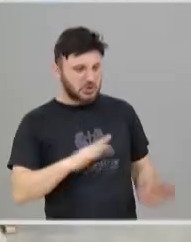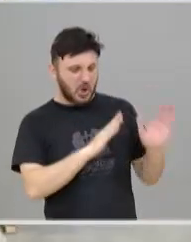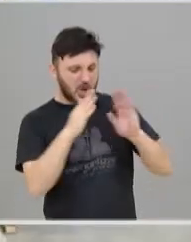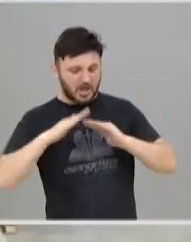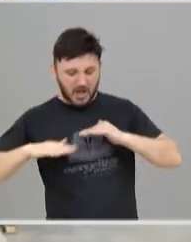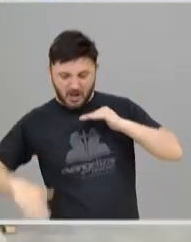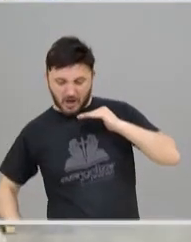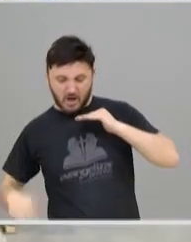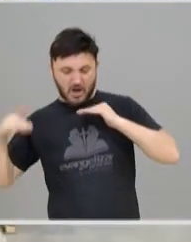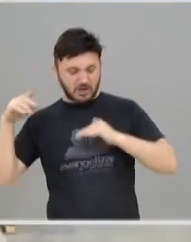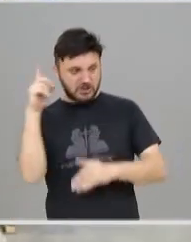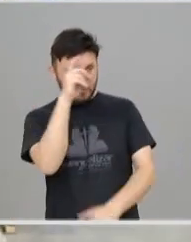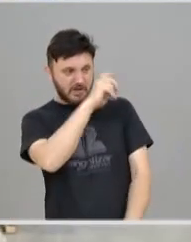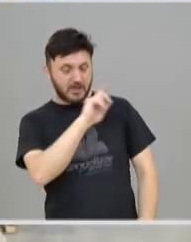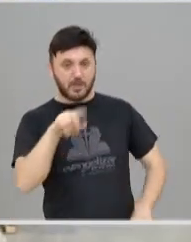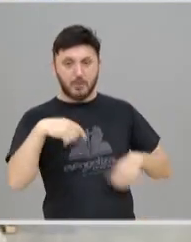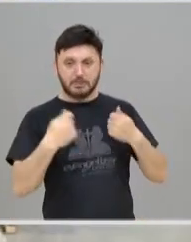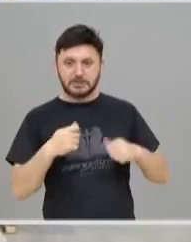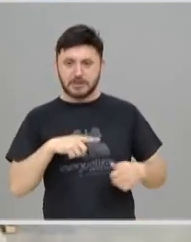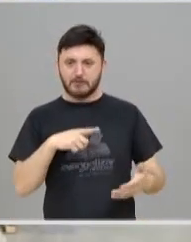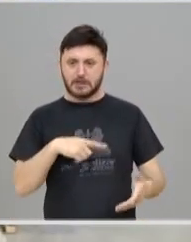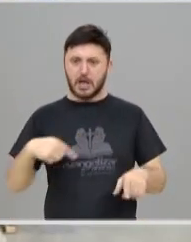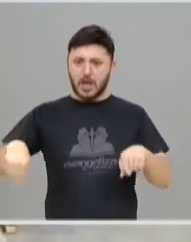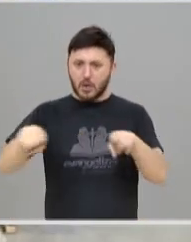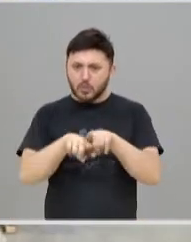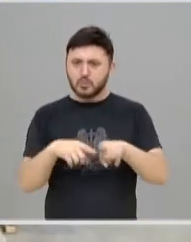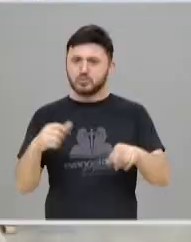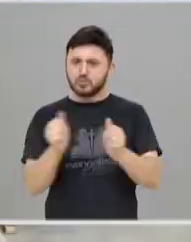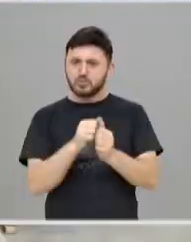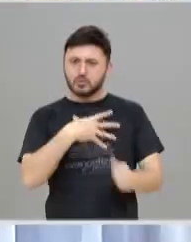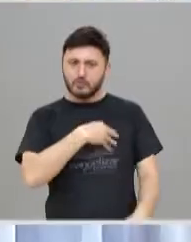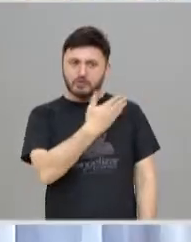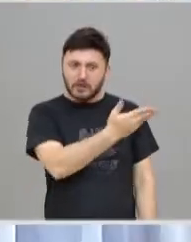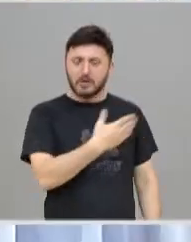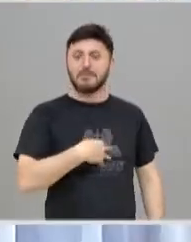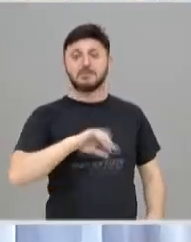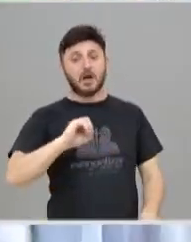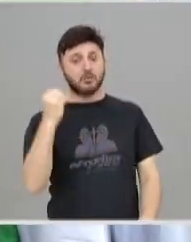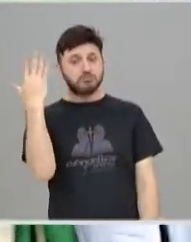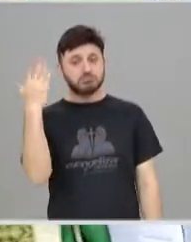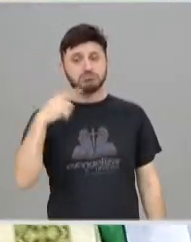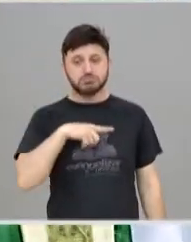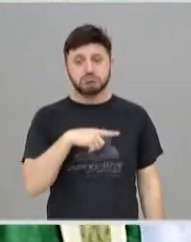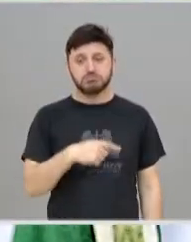difícil, que não precisava ter sido repetida nos filhos, mas aconteceu.